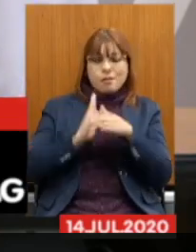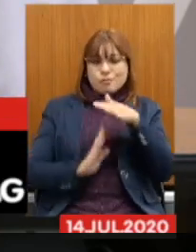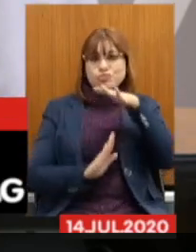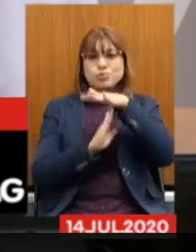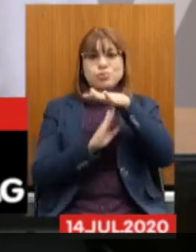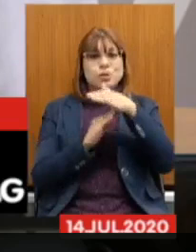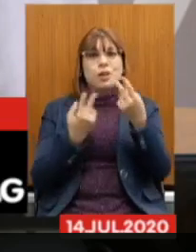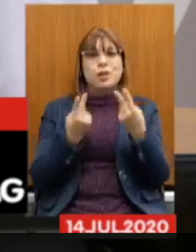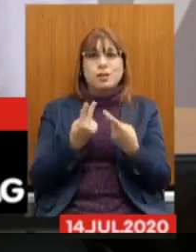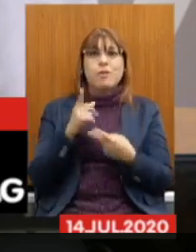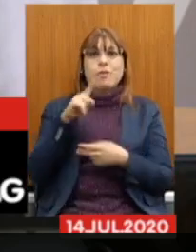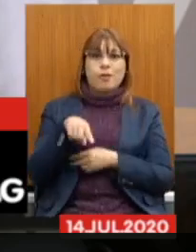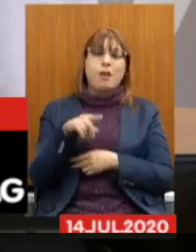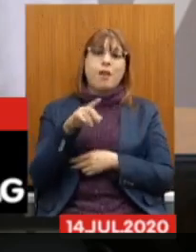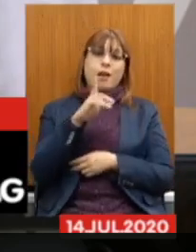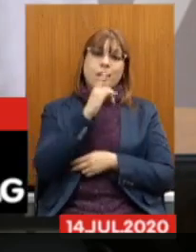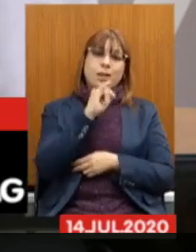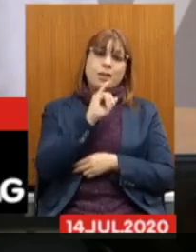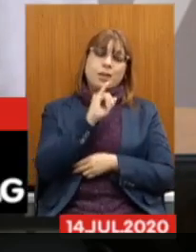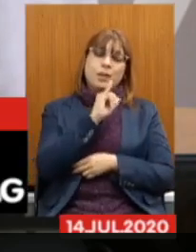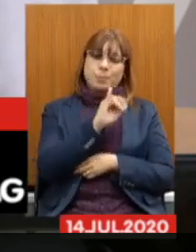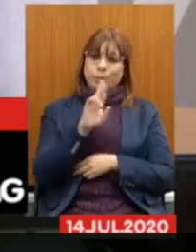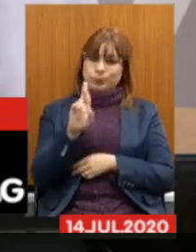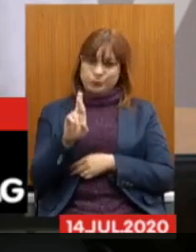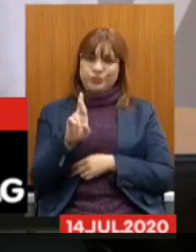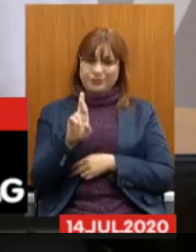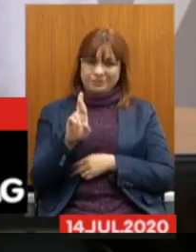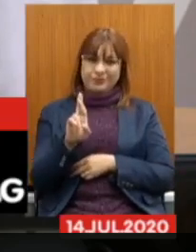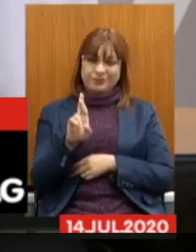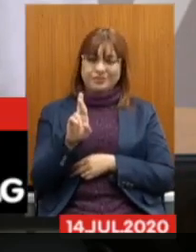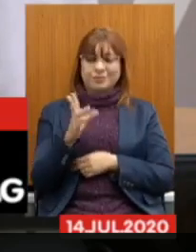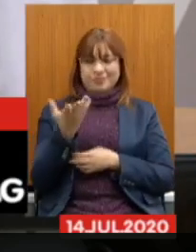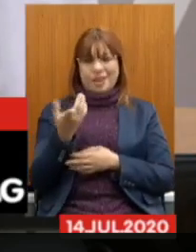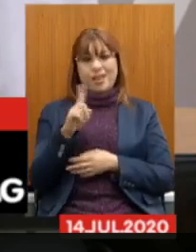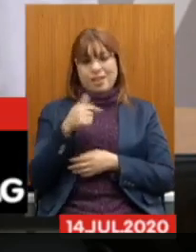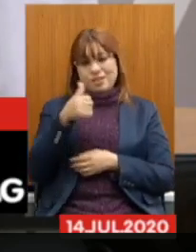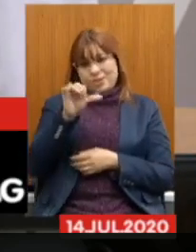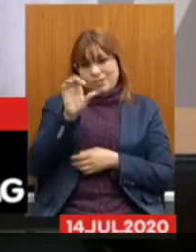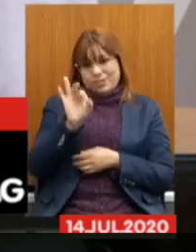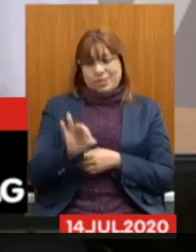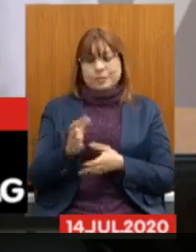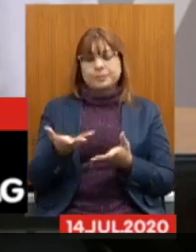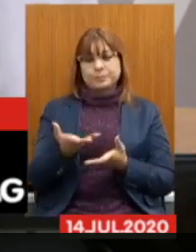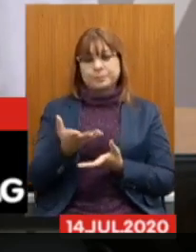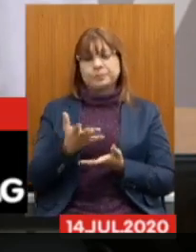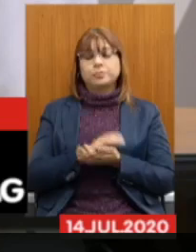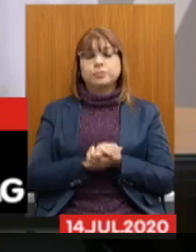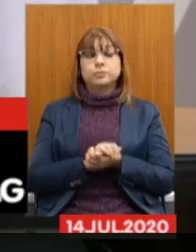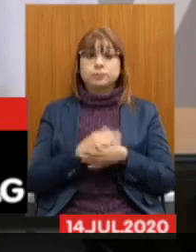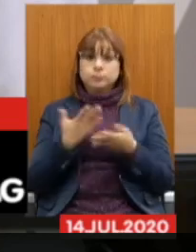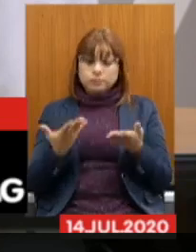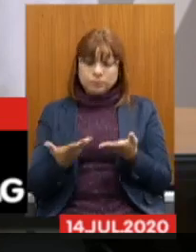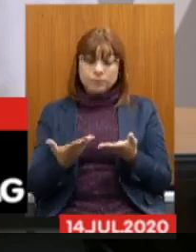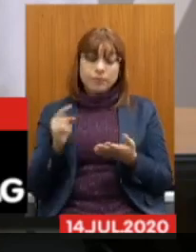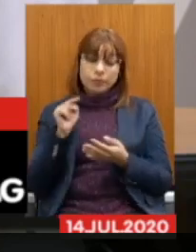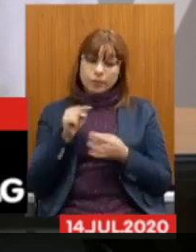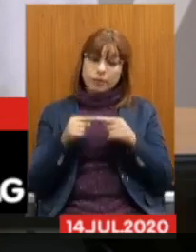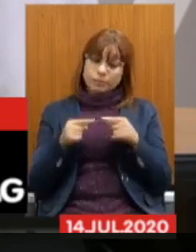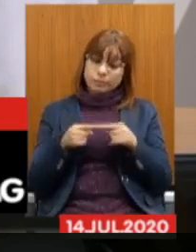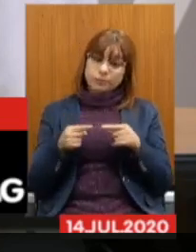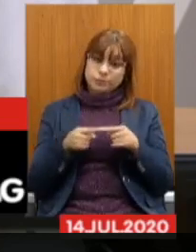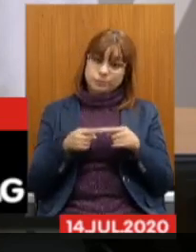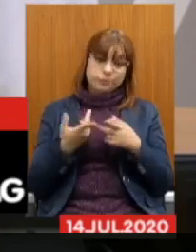lá em 19%. Isso acontece automaticamente. São gatilhos automáticos,